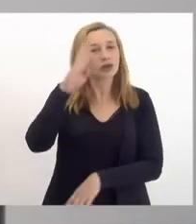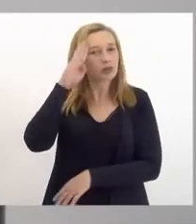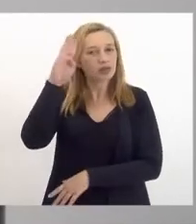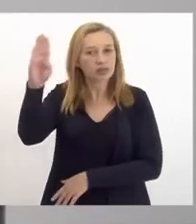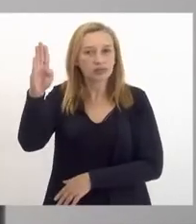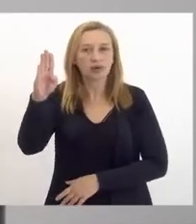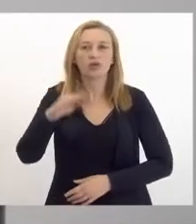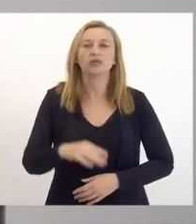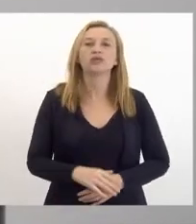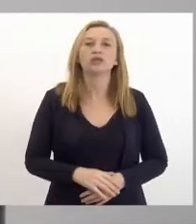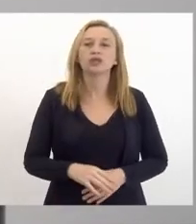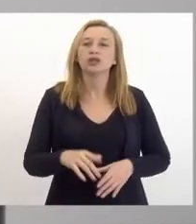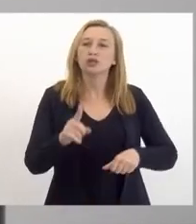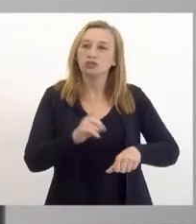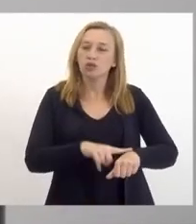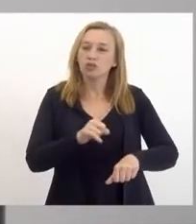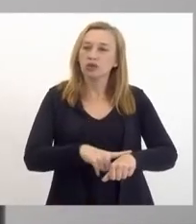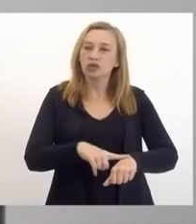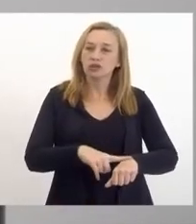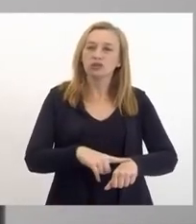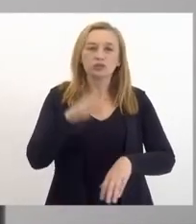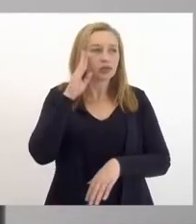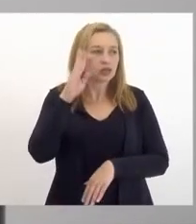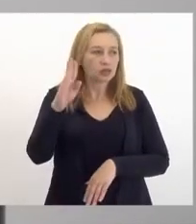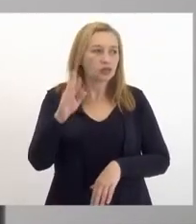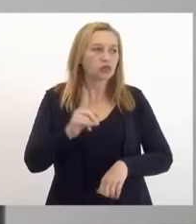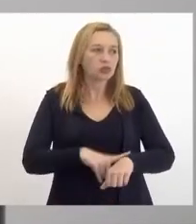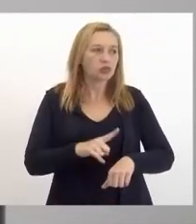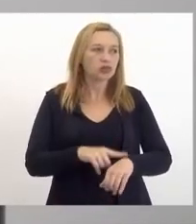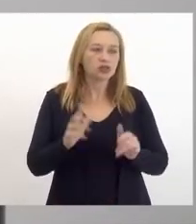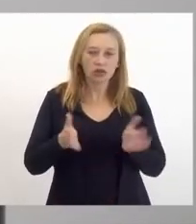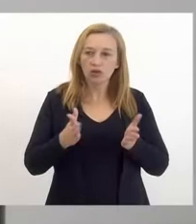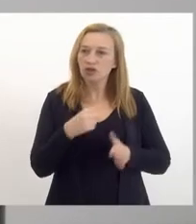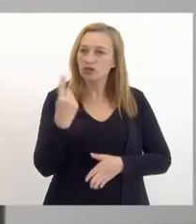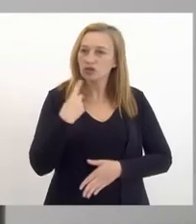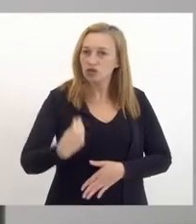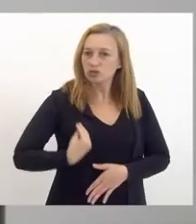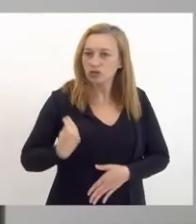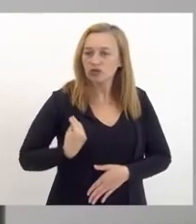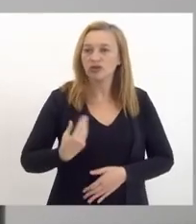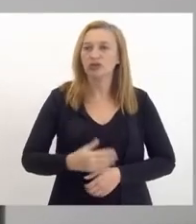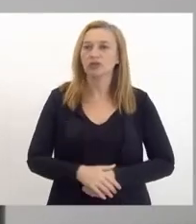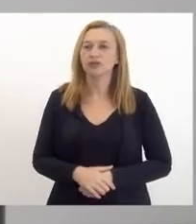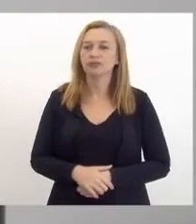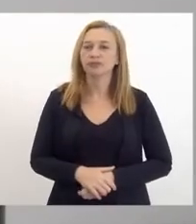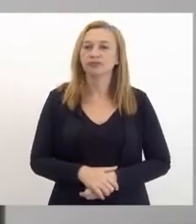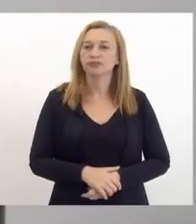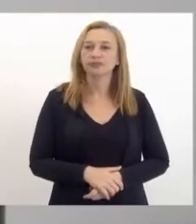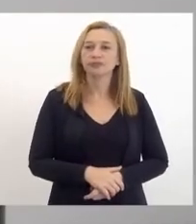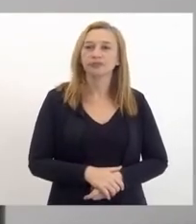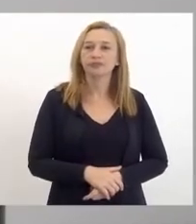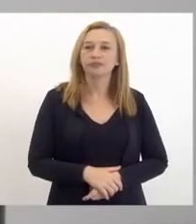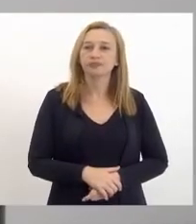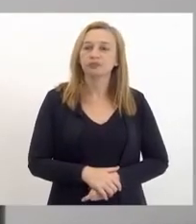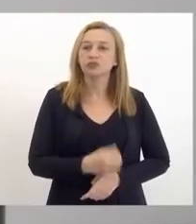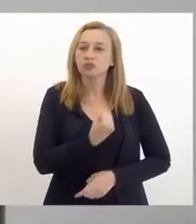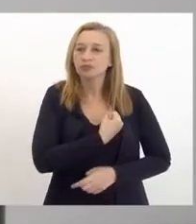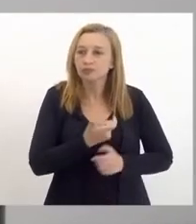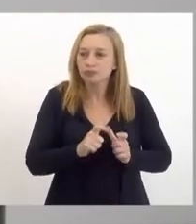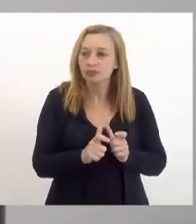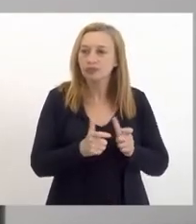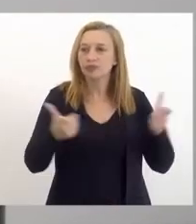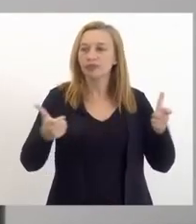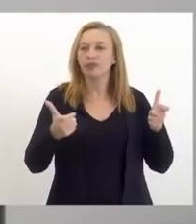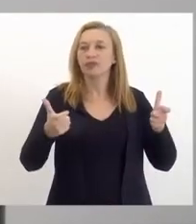fundamental, né, no momento, principalmente no momento atual que nós estamos vivendo, que aumentou